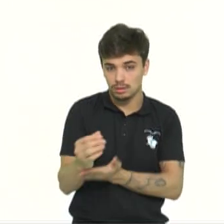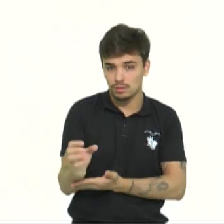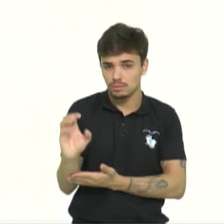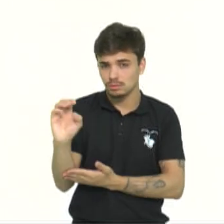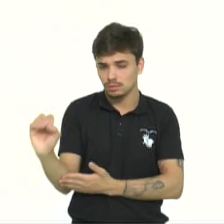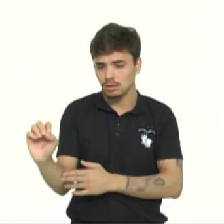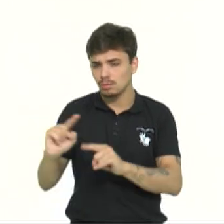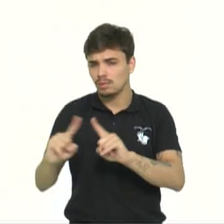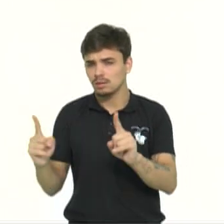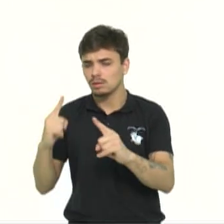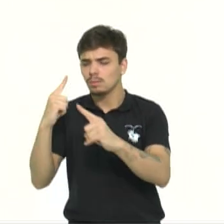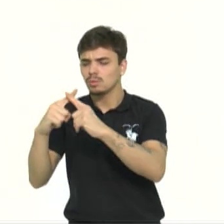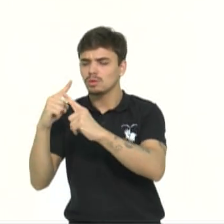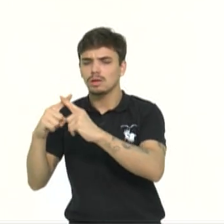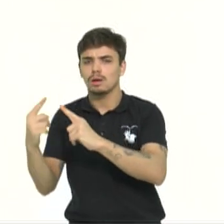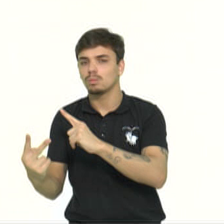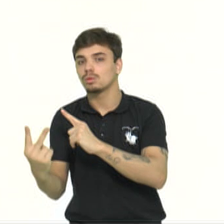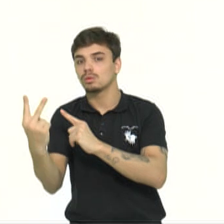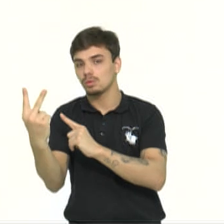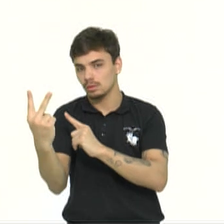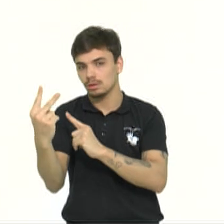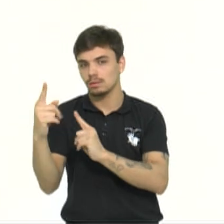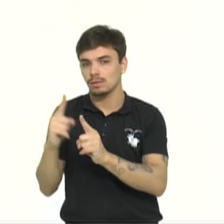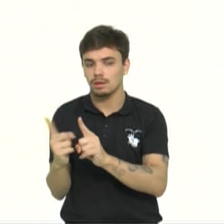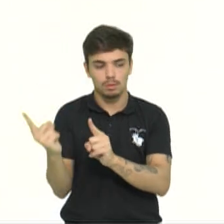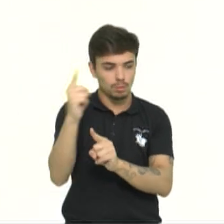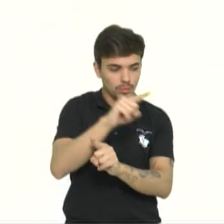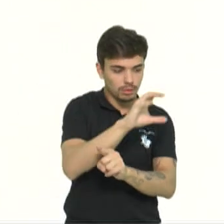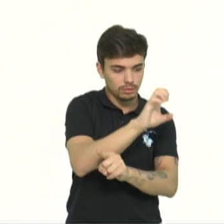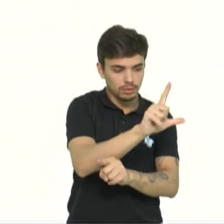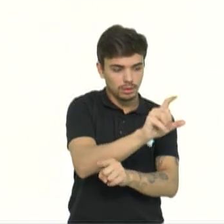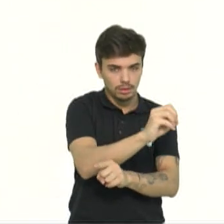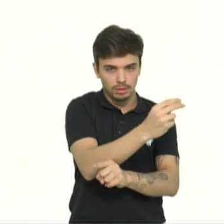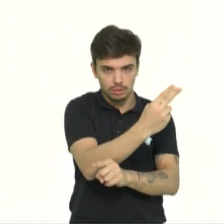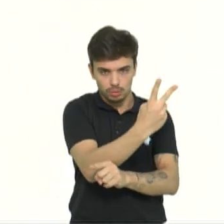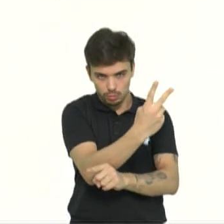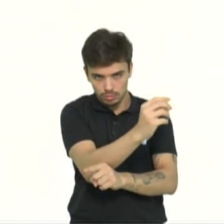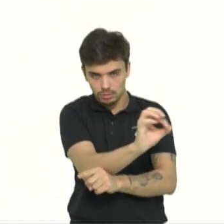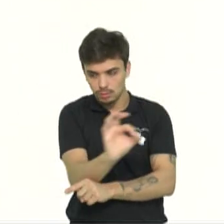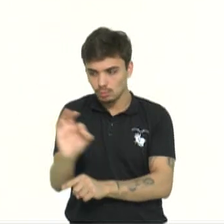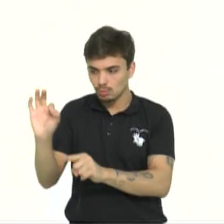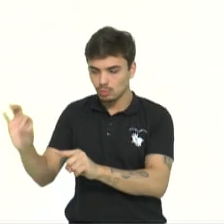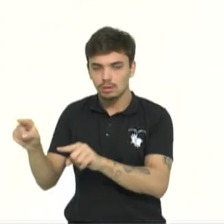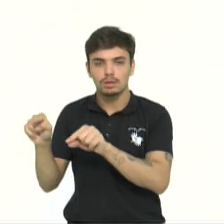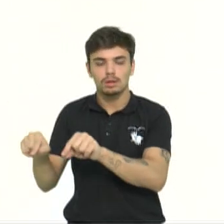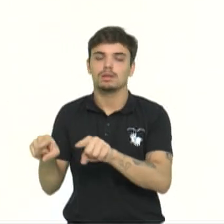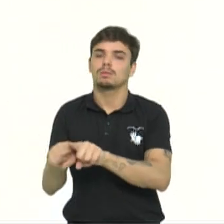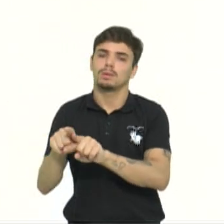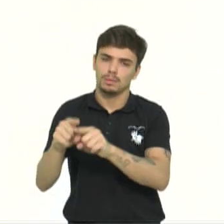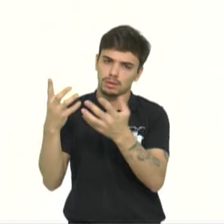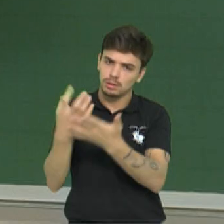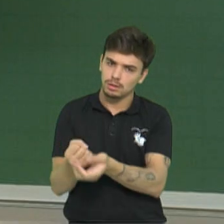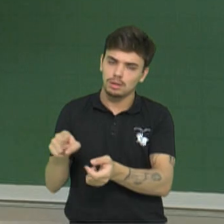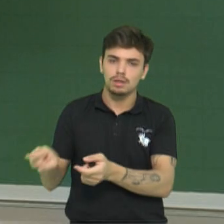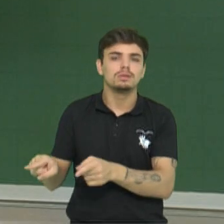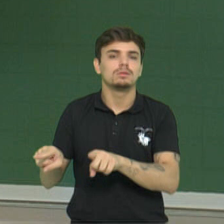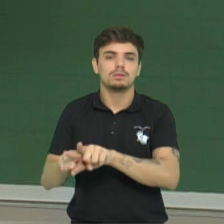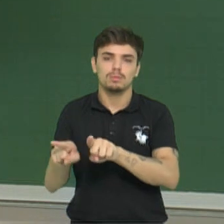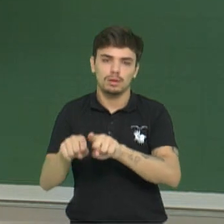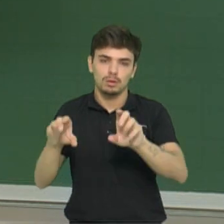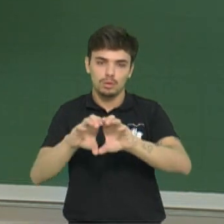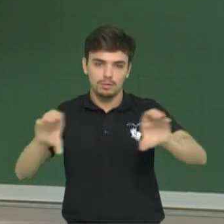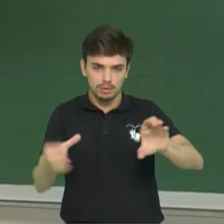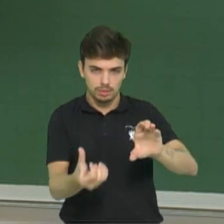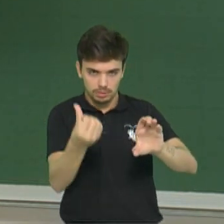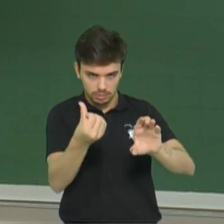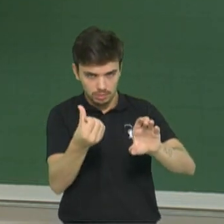eu vou precisar multiplicar por 2, porque ele veio lá do Cl2, ok? Então, tem que considerar isso aqui. E aí, o coeficiente será